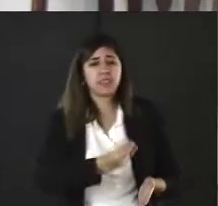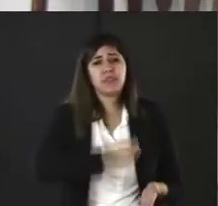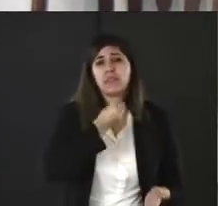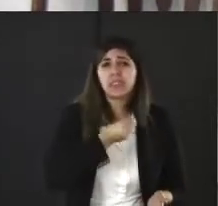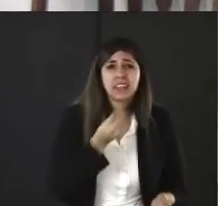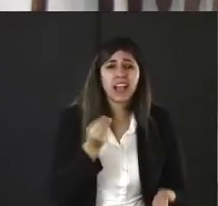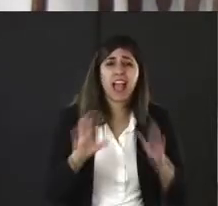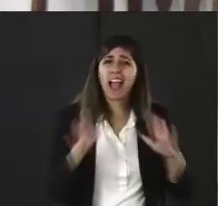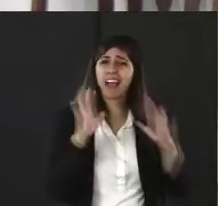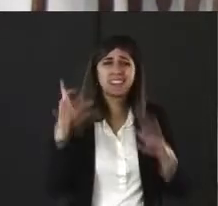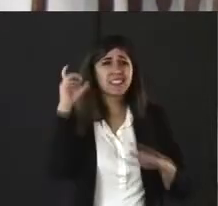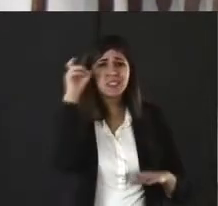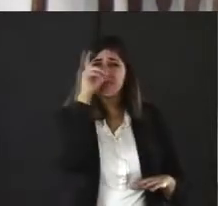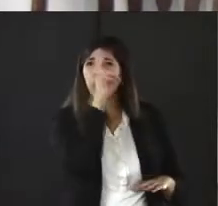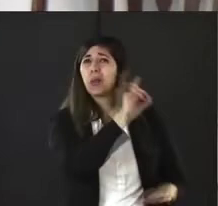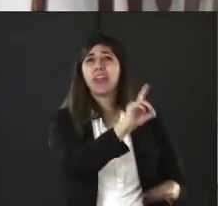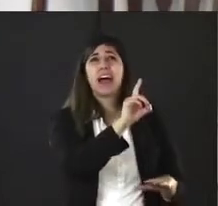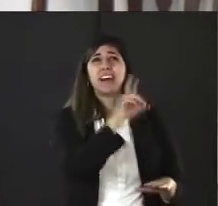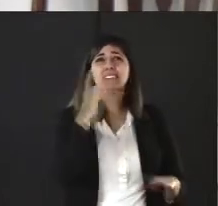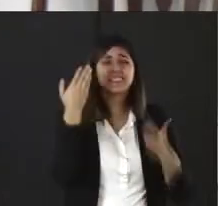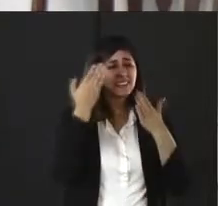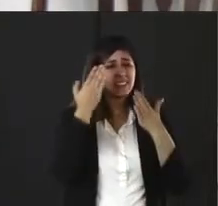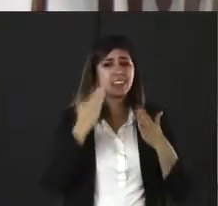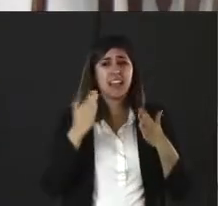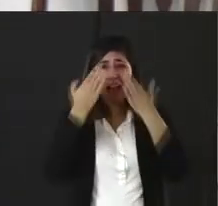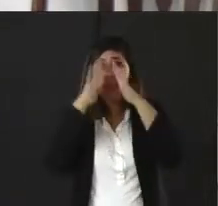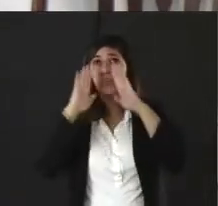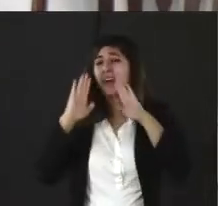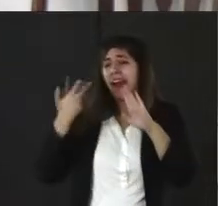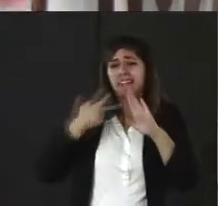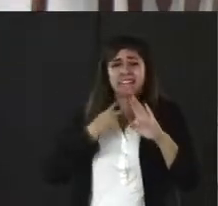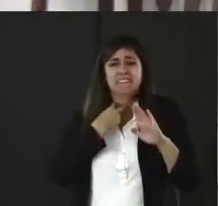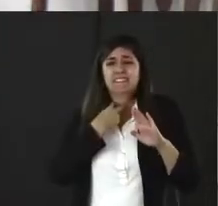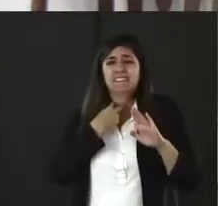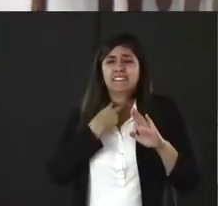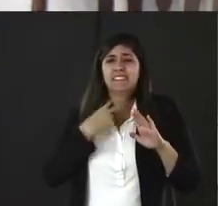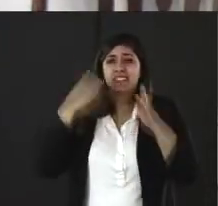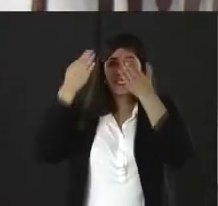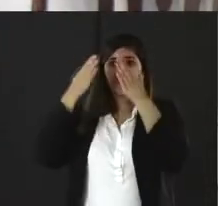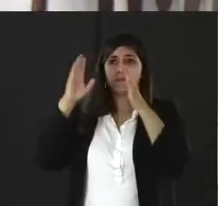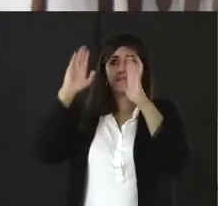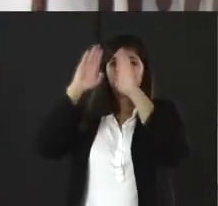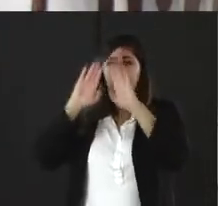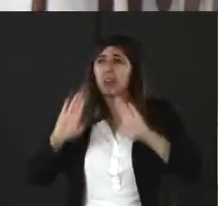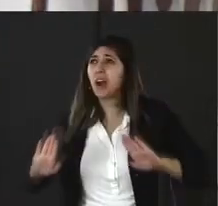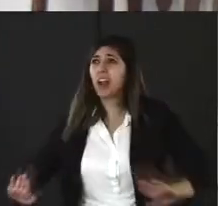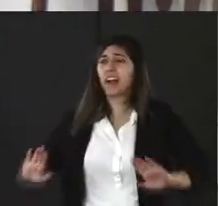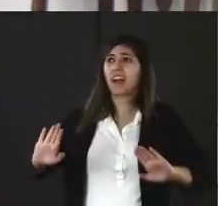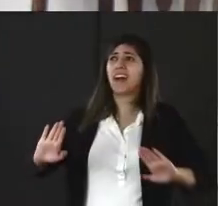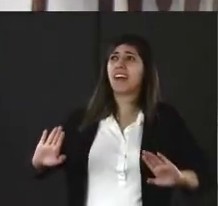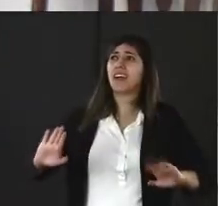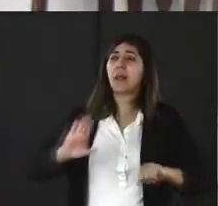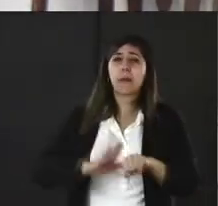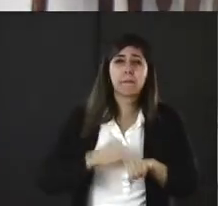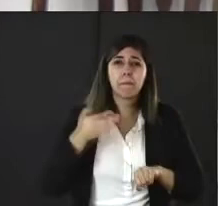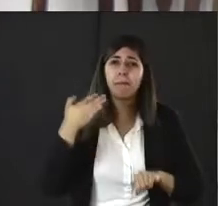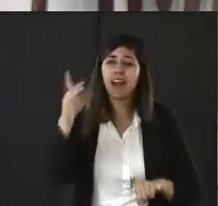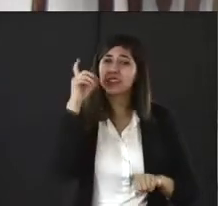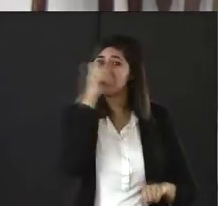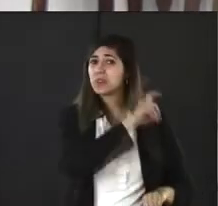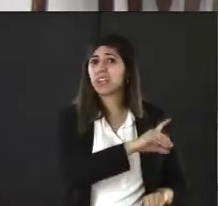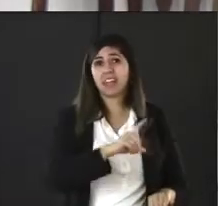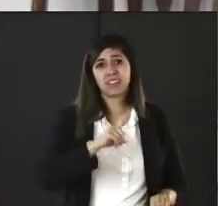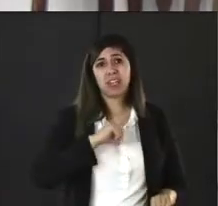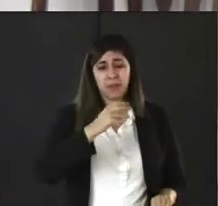dificuldade em que tenhamos em nos ajoelhar adorar a deus e nos alegrar na sua providência quanto mais nós temos esse